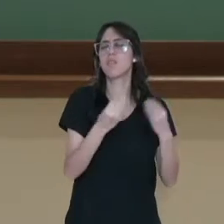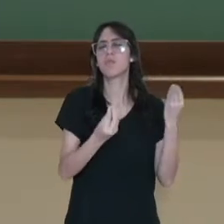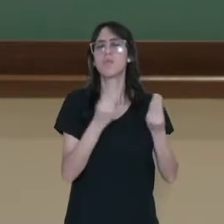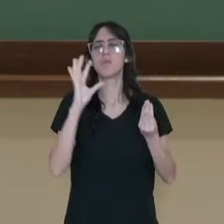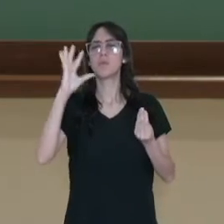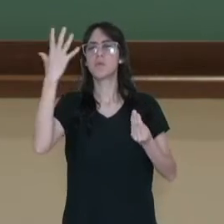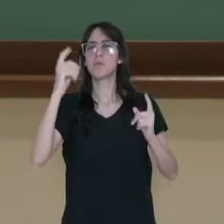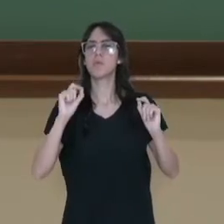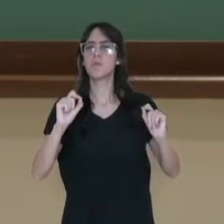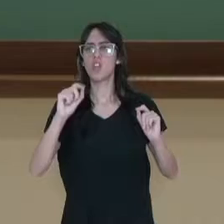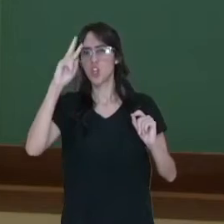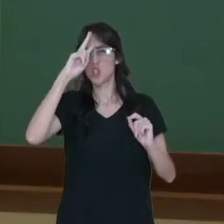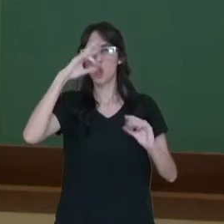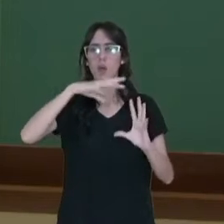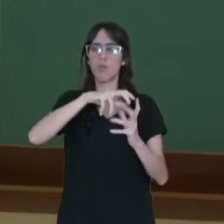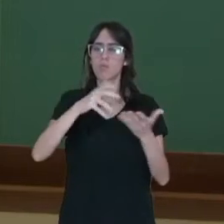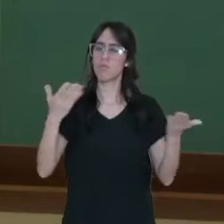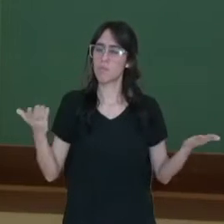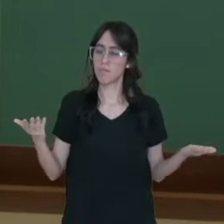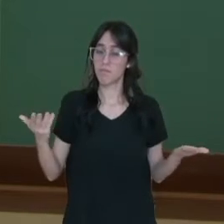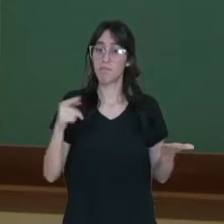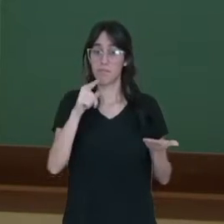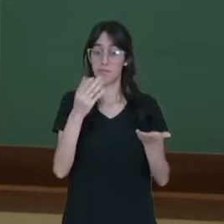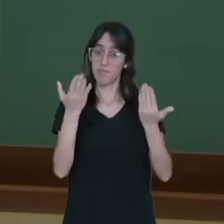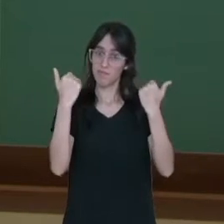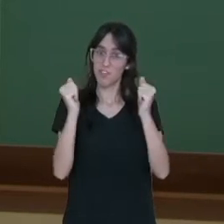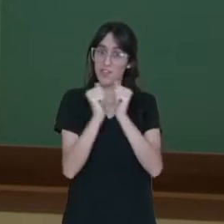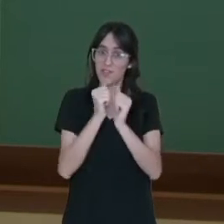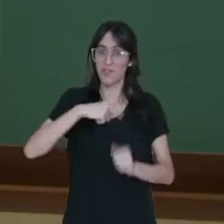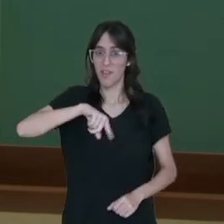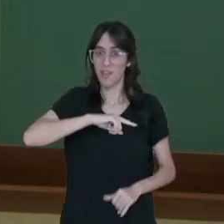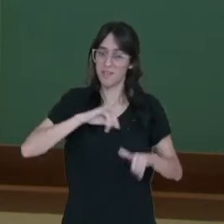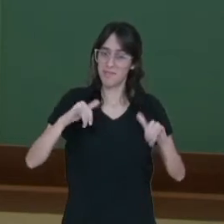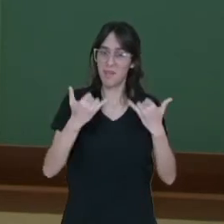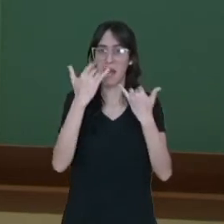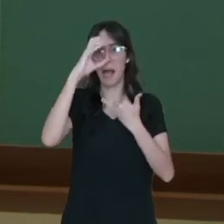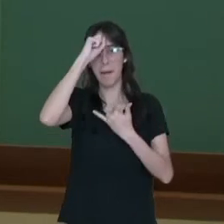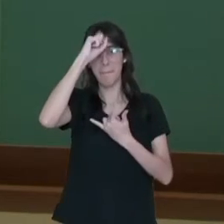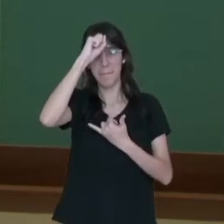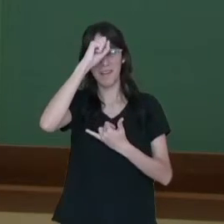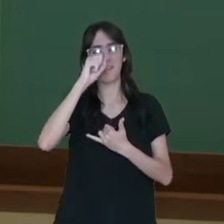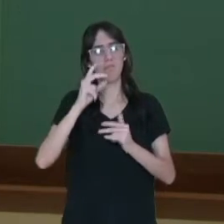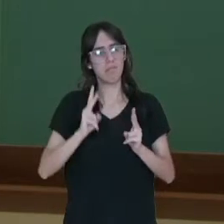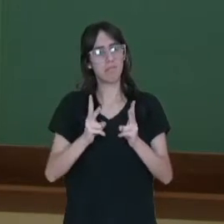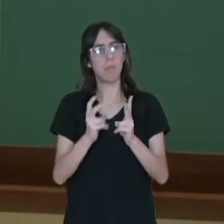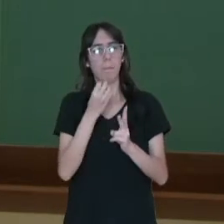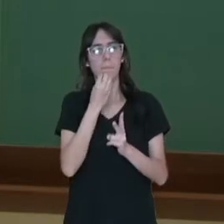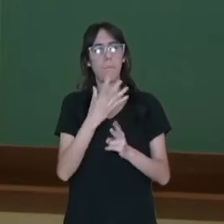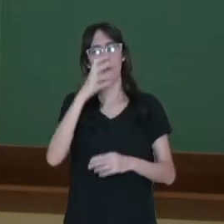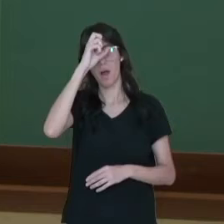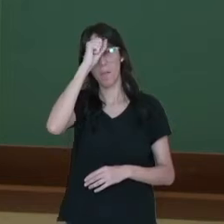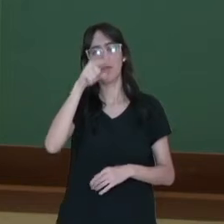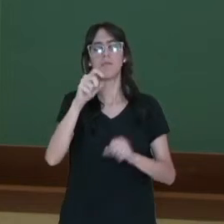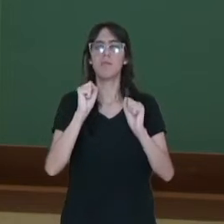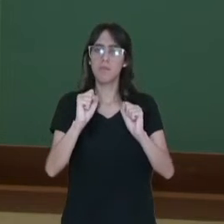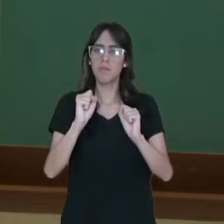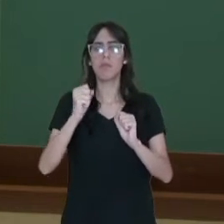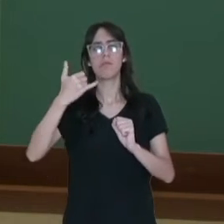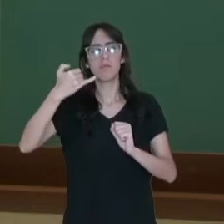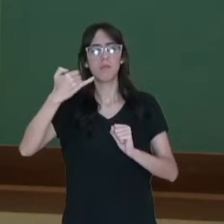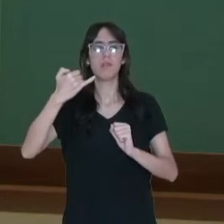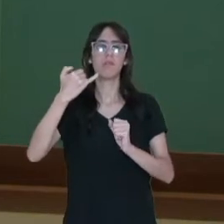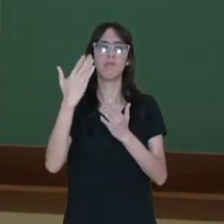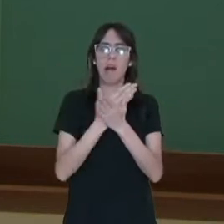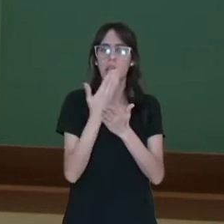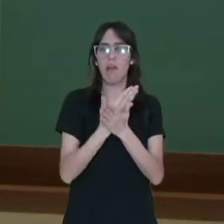história mundial. E para você poder vir com a gente com tudo, aprendendo bastante, como sempre você faz, traga lápis, caderno,